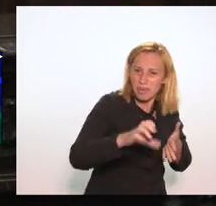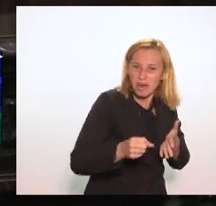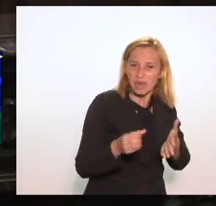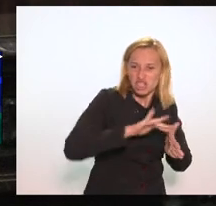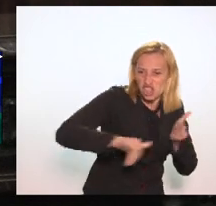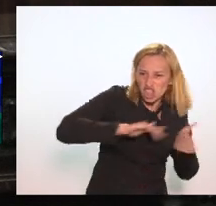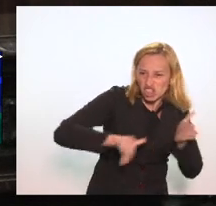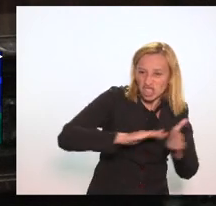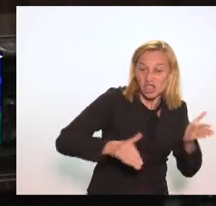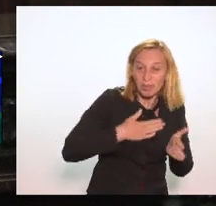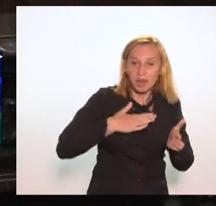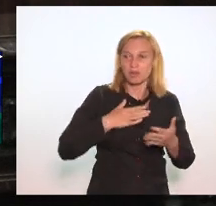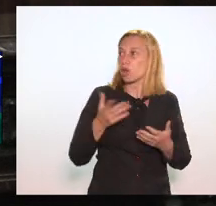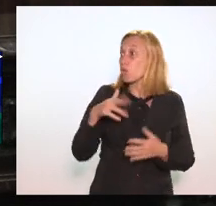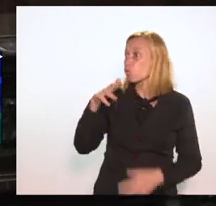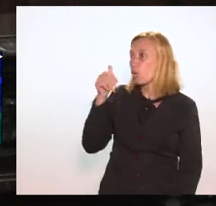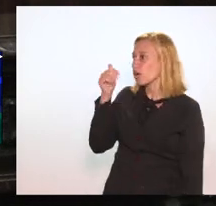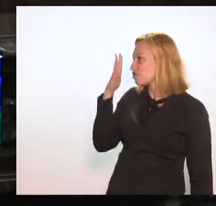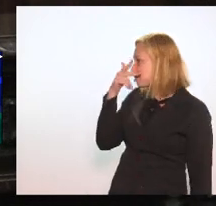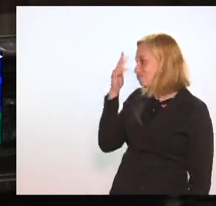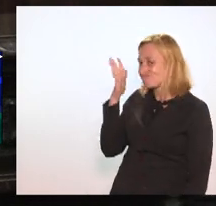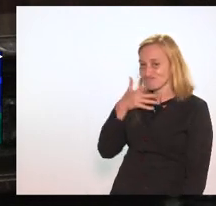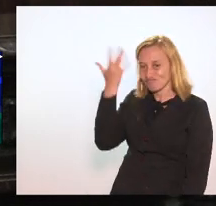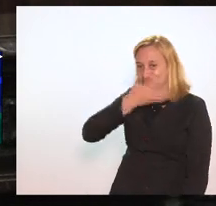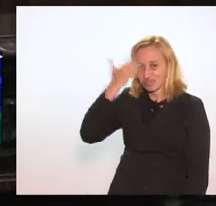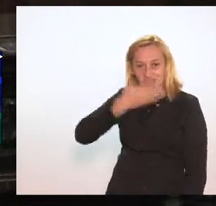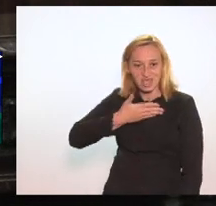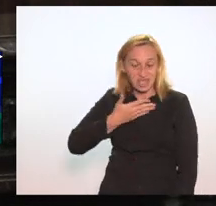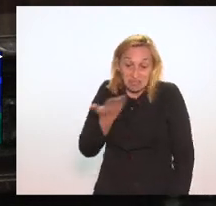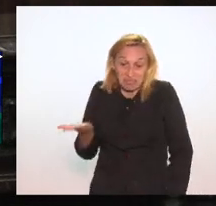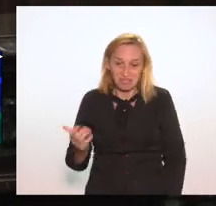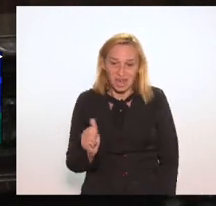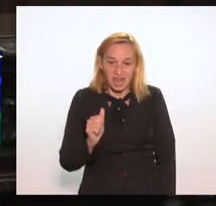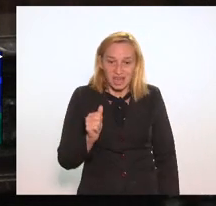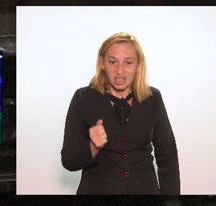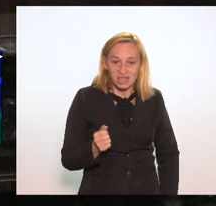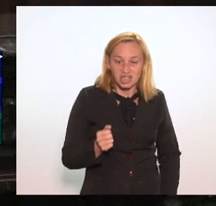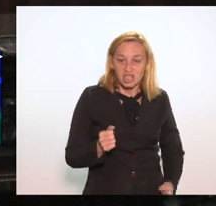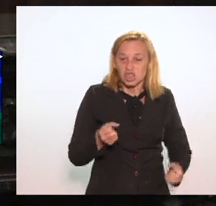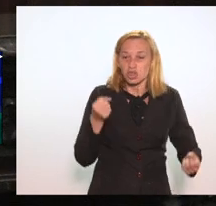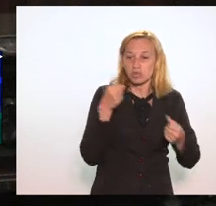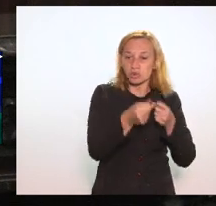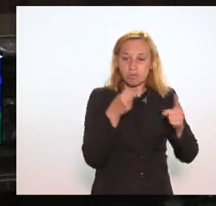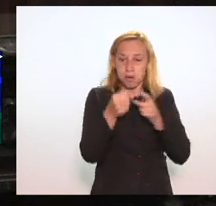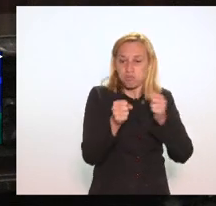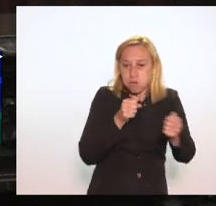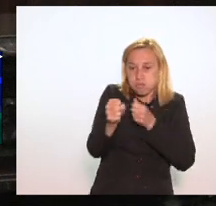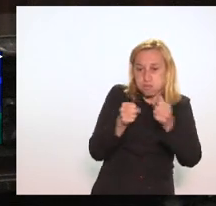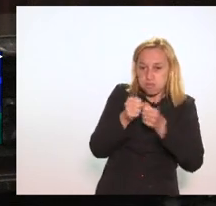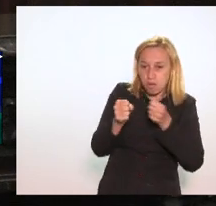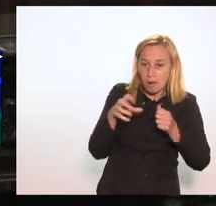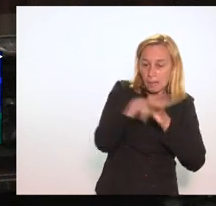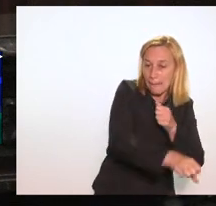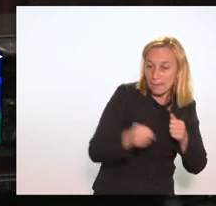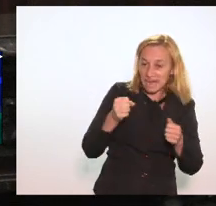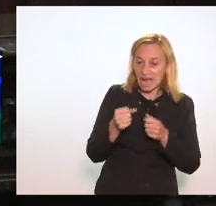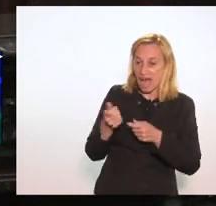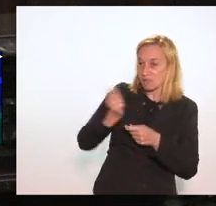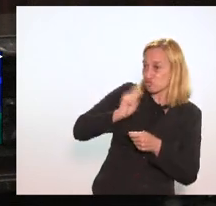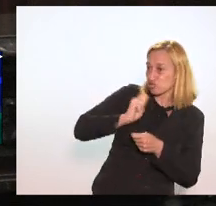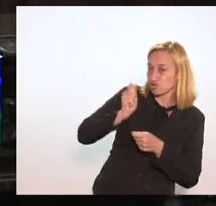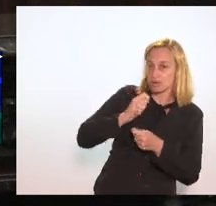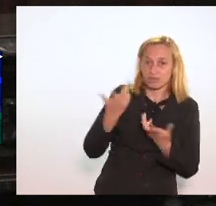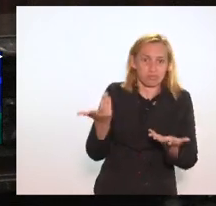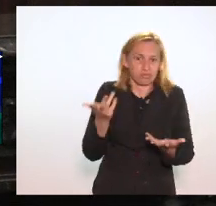tira tinha da mão eu nunca vi sua minha vida um Armarinho todo mundo saindo no tapa para comprar a linha 10 para soltar pipa eu não